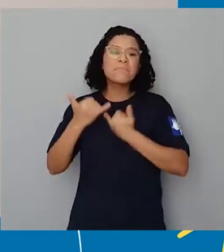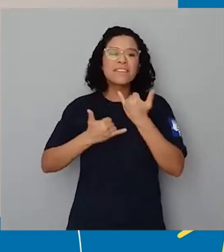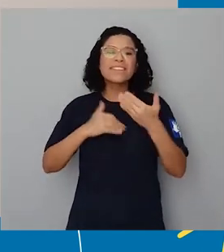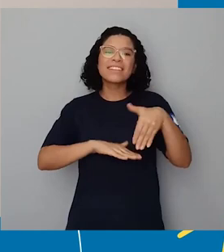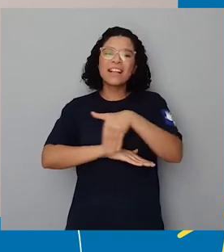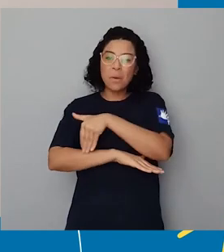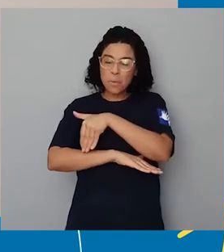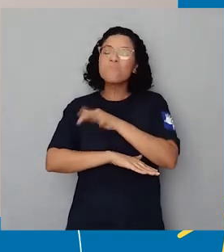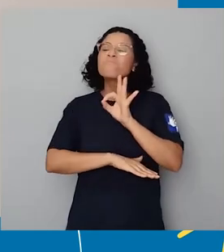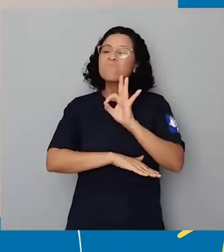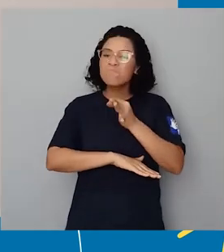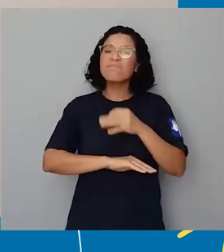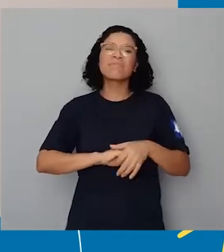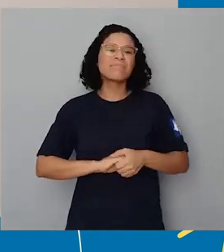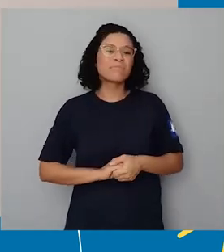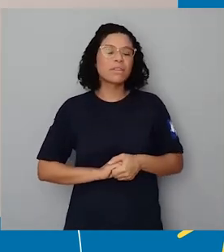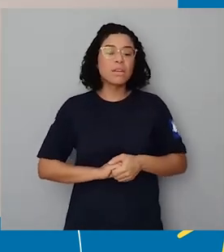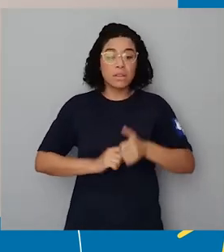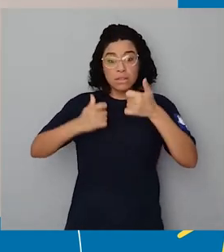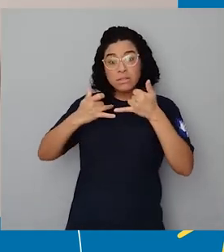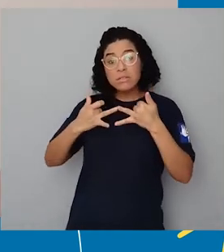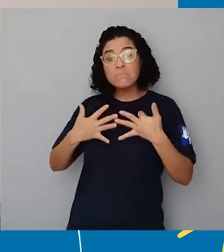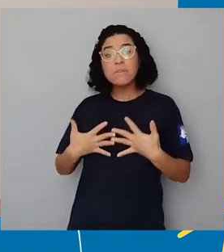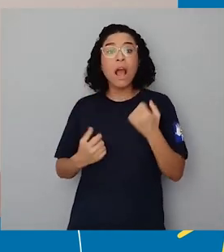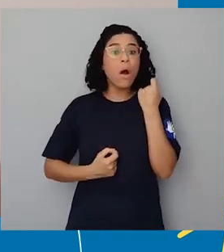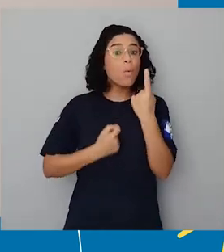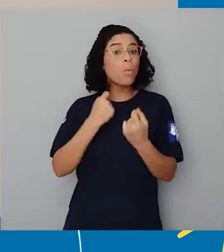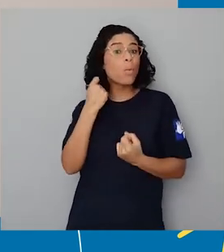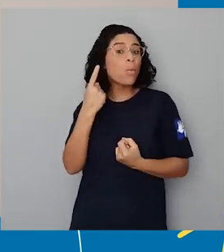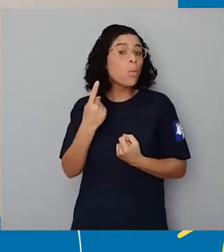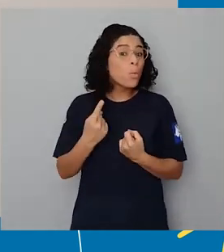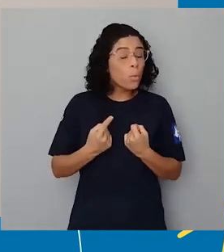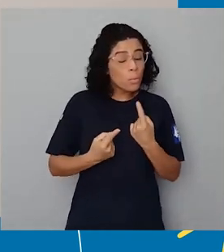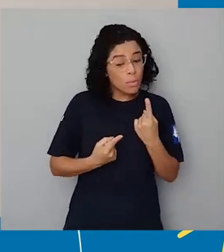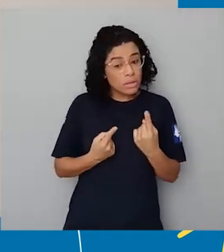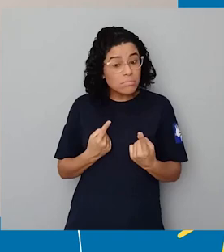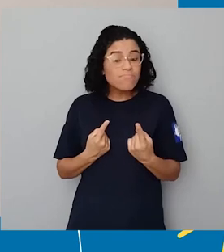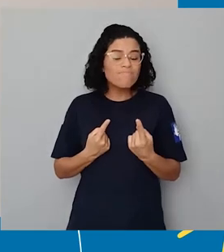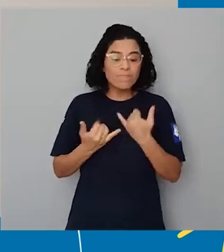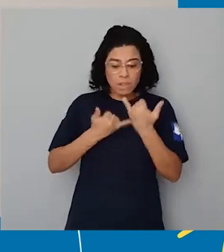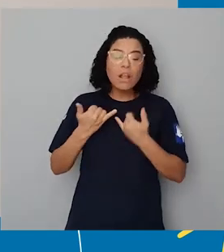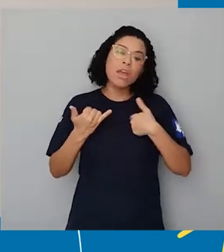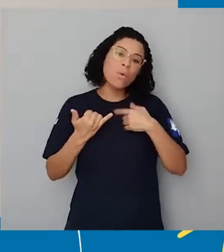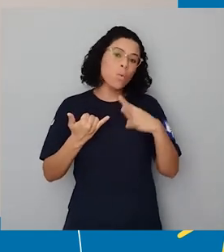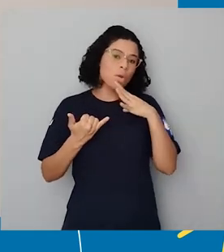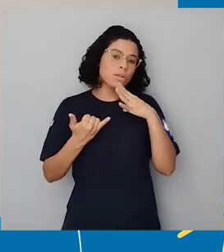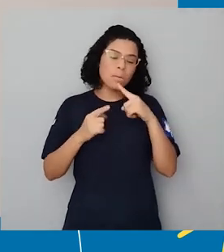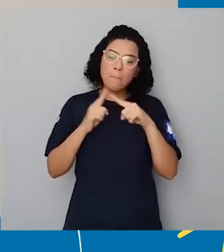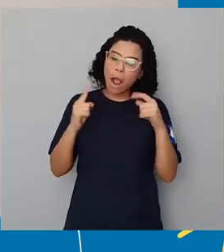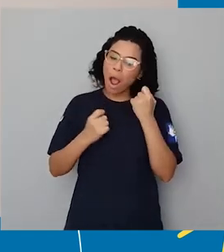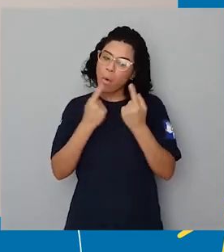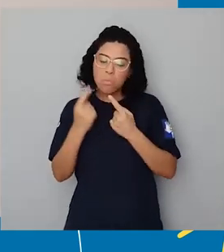Rua. Ela diz de algumas brincadeiras que eu conheço, outras que não, mas eu